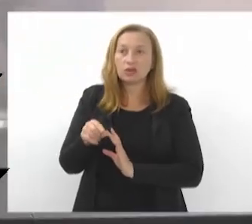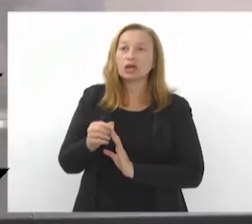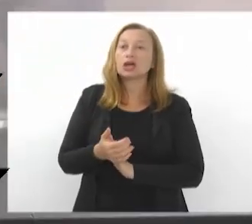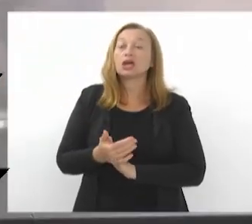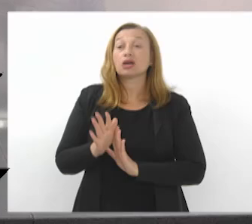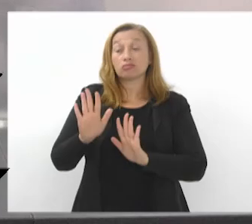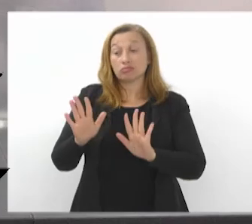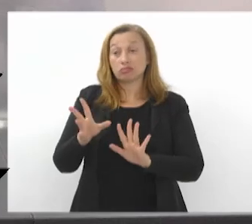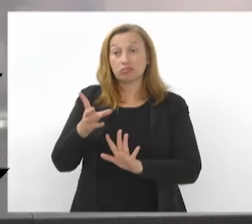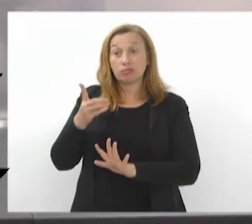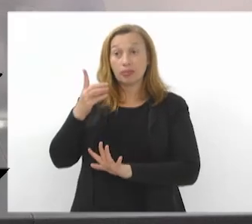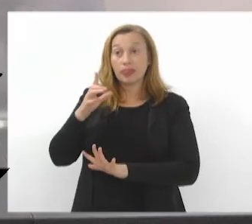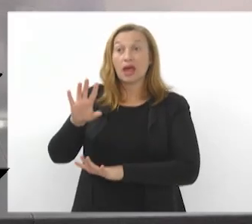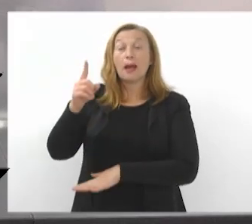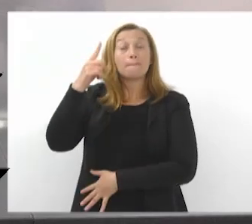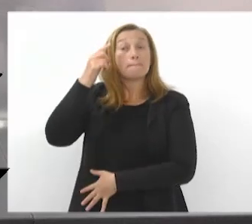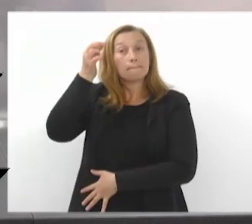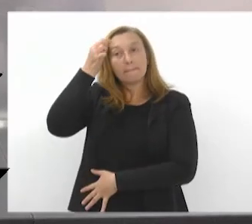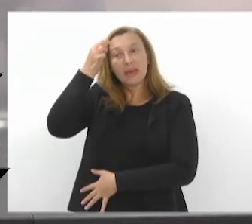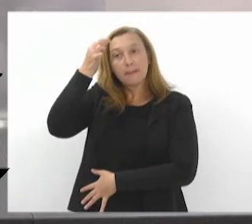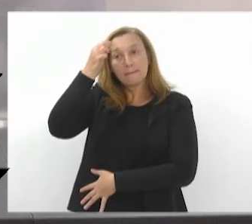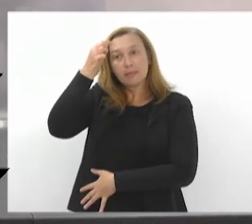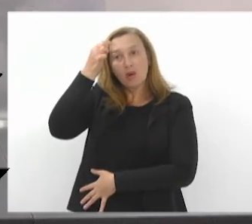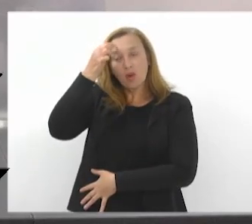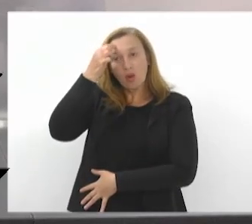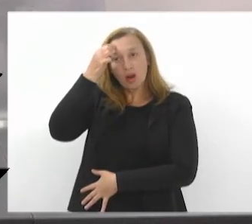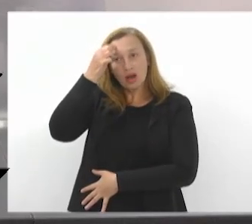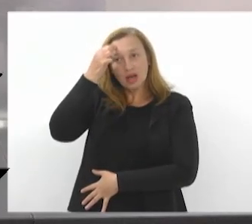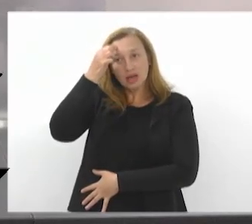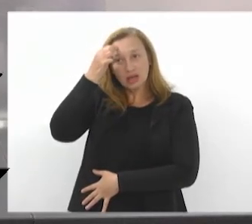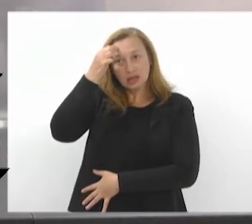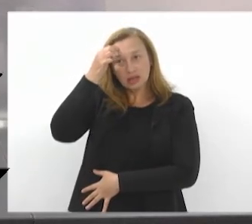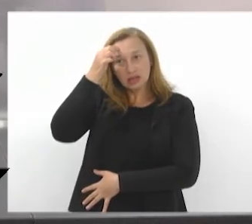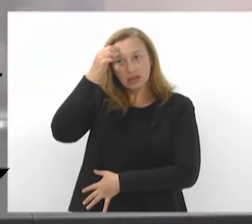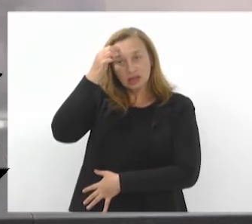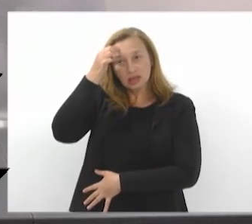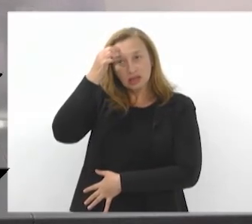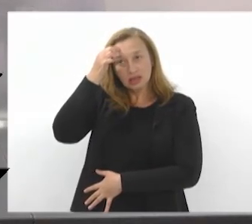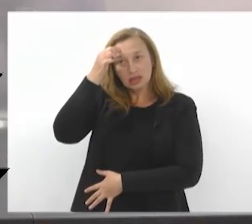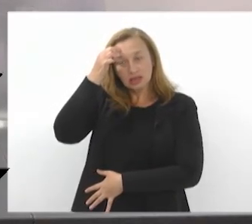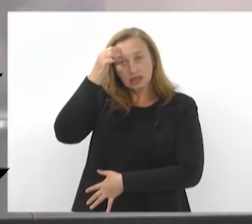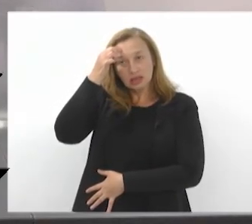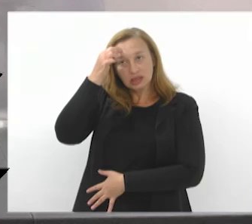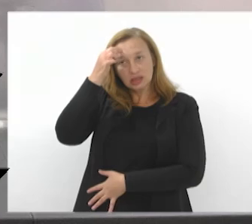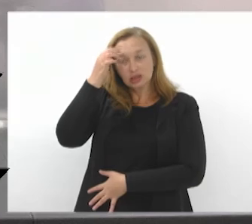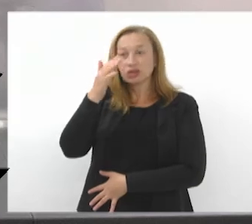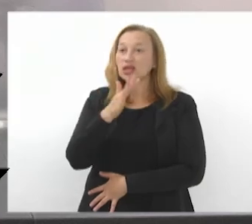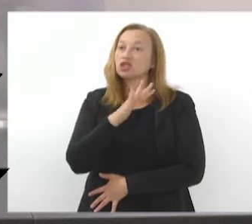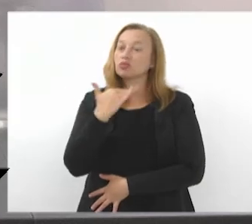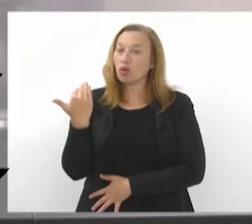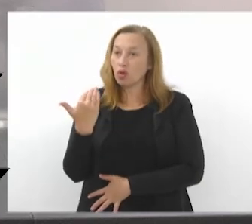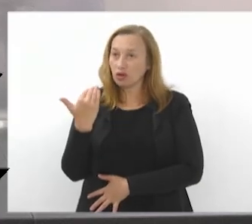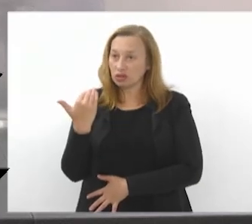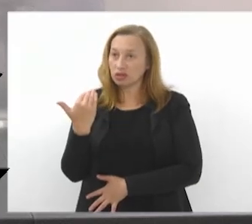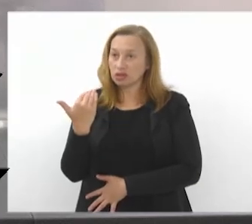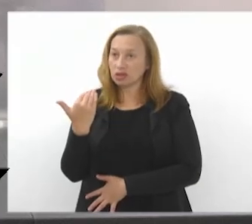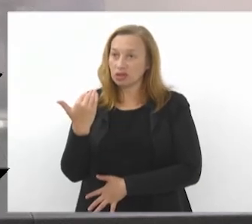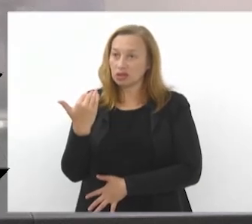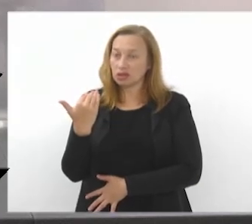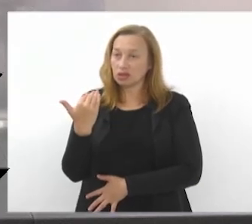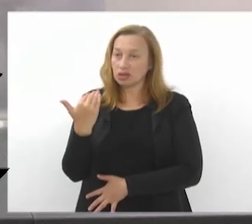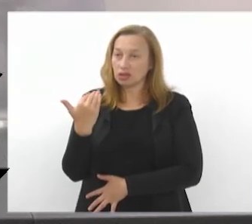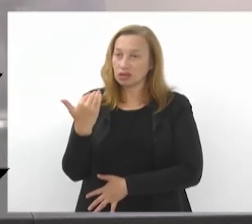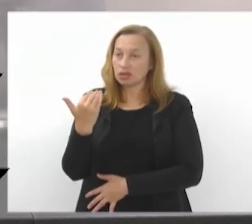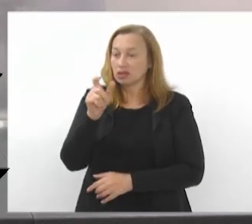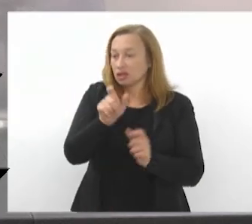permite... Memória Vítimas do Massacre, é o do Átila. Não é dia de combate ao terrorismo. Talvez esse PL do